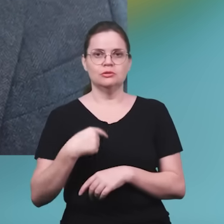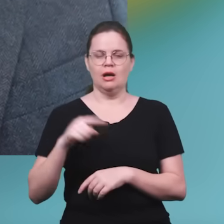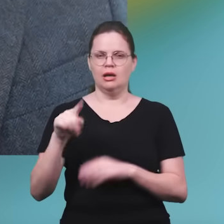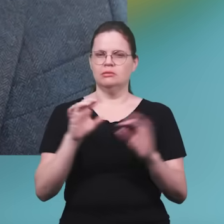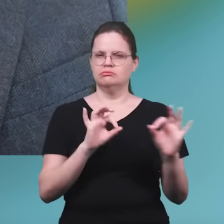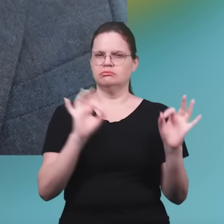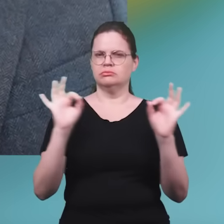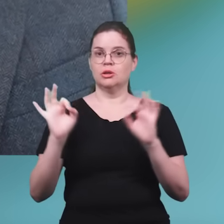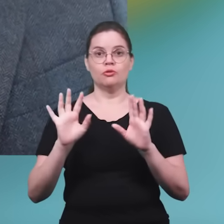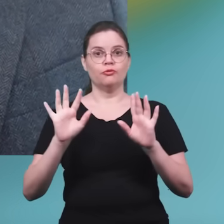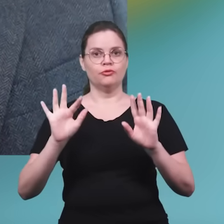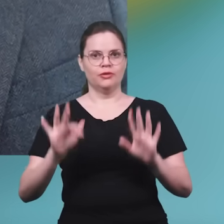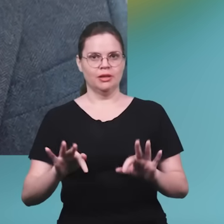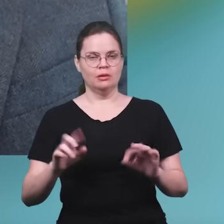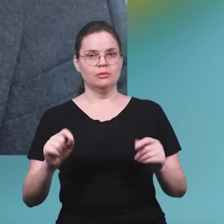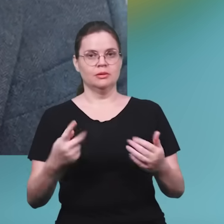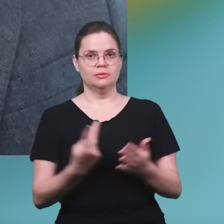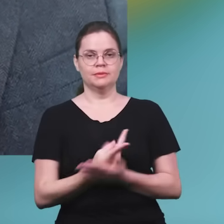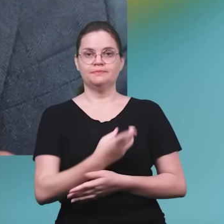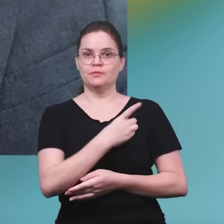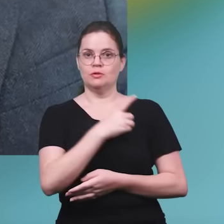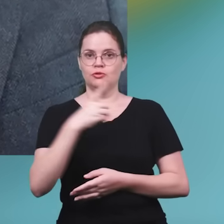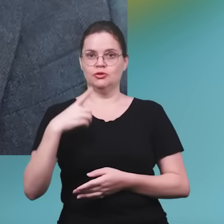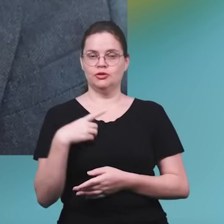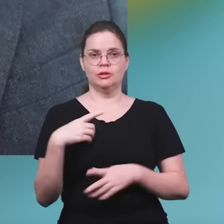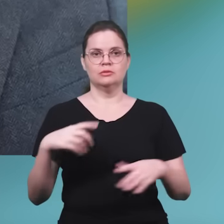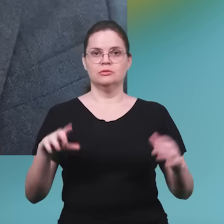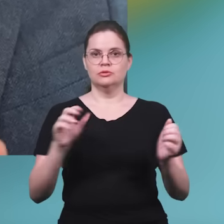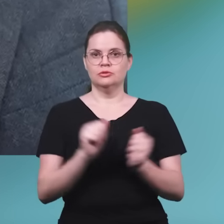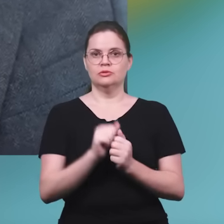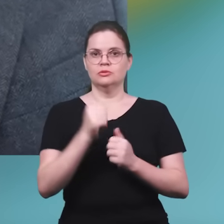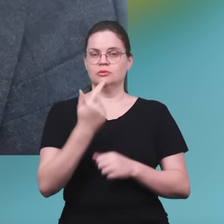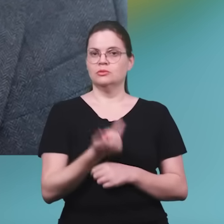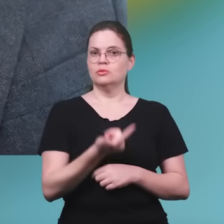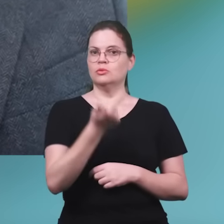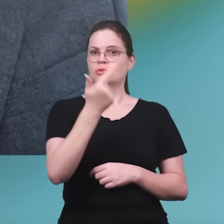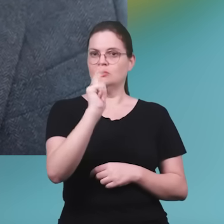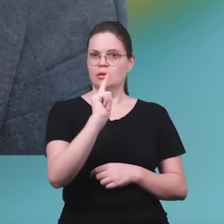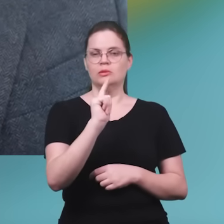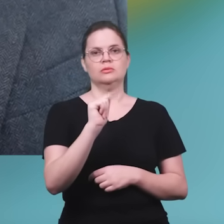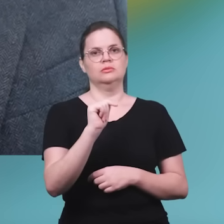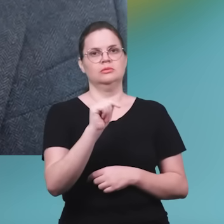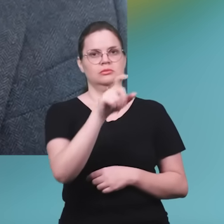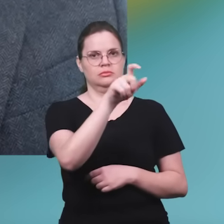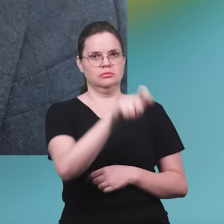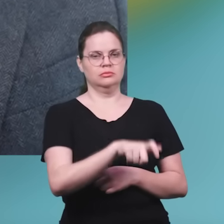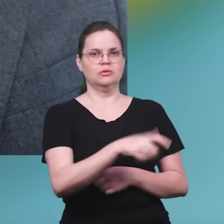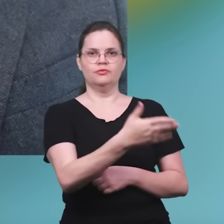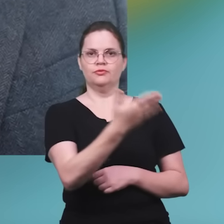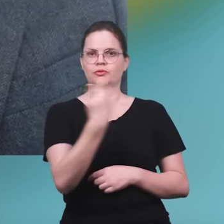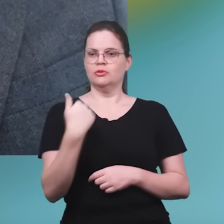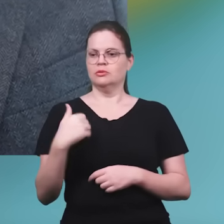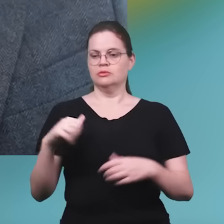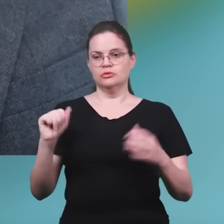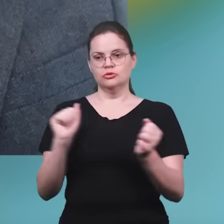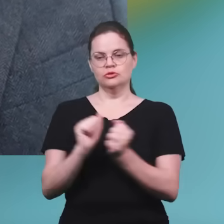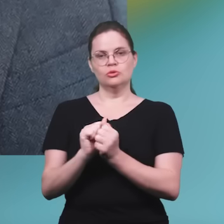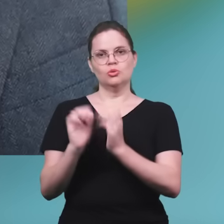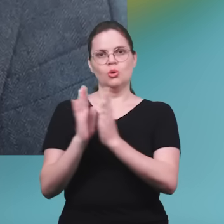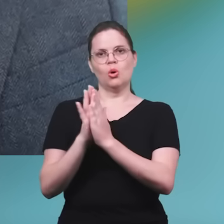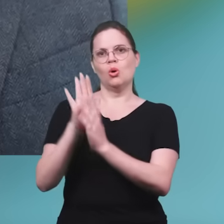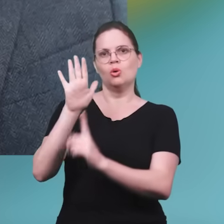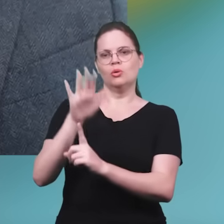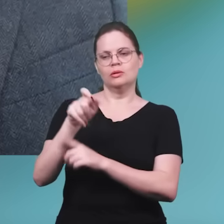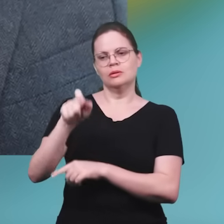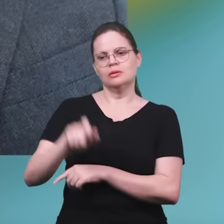foi entregue, aquele diácono e um outro foram então dar assistência àquele homem, orar